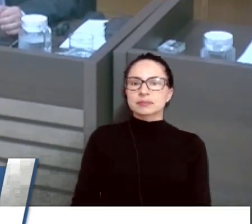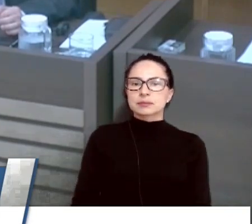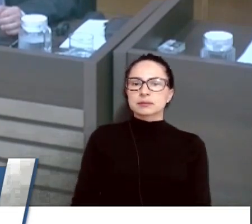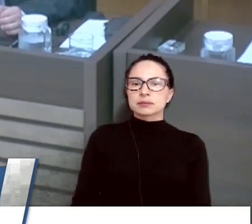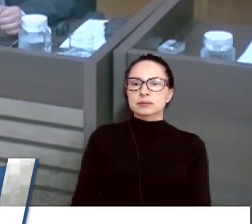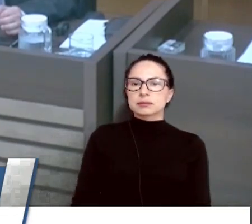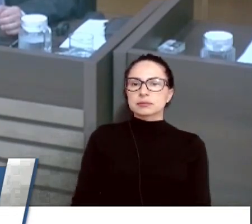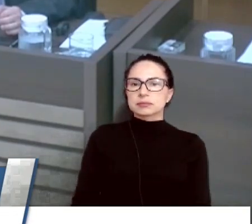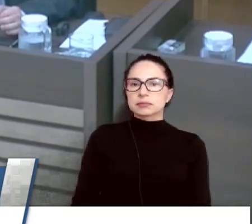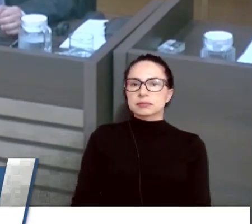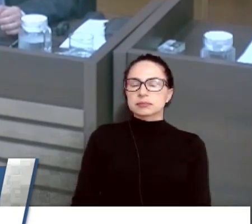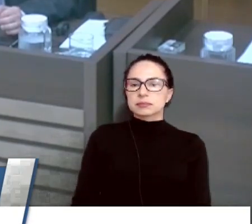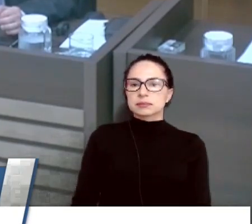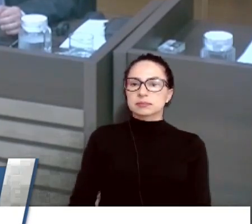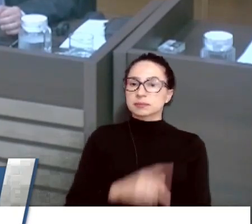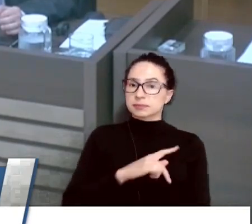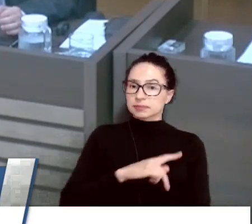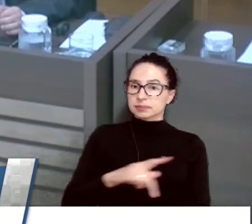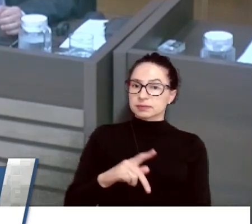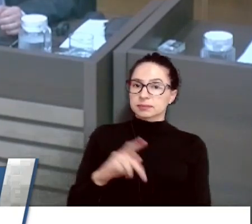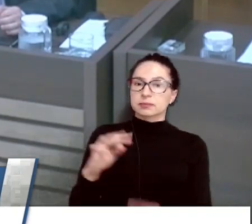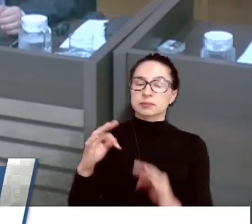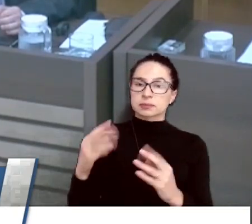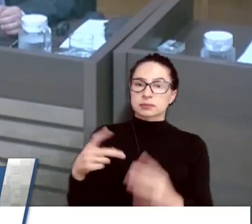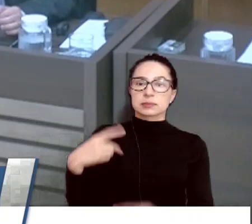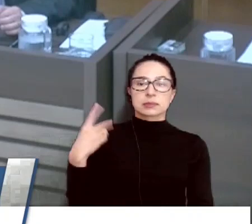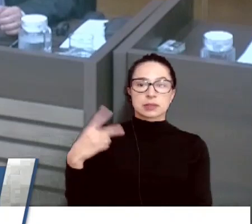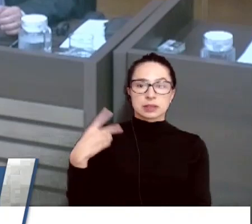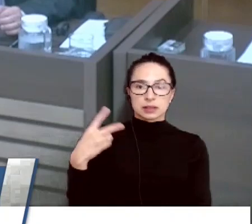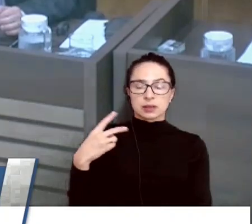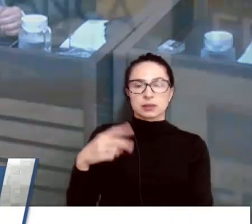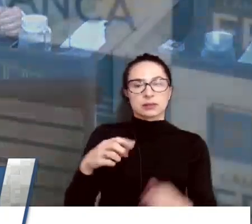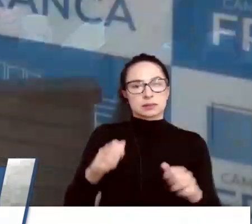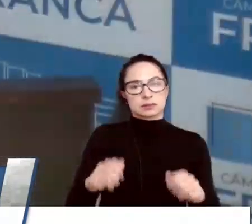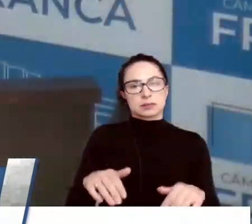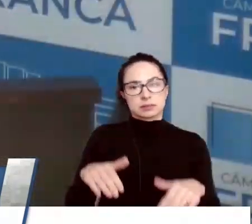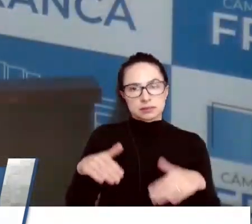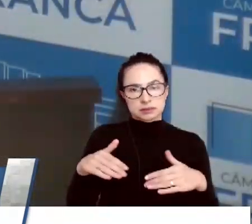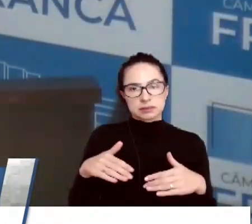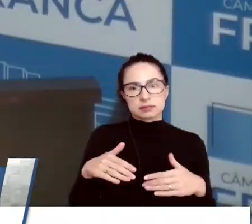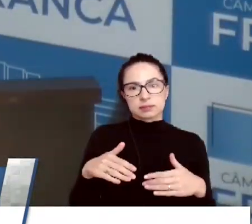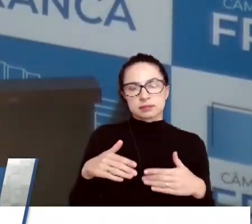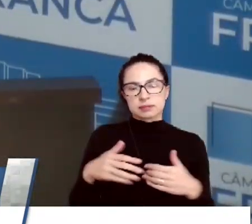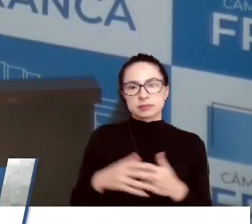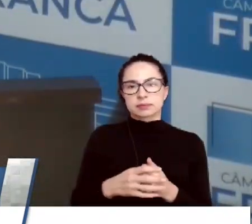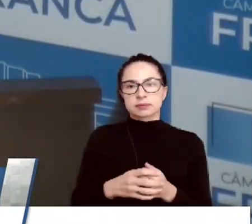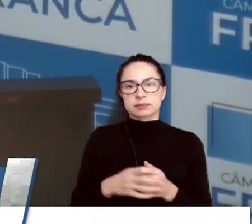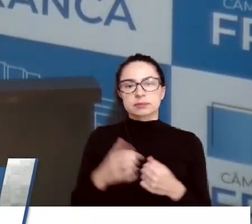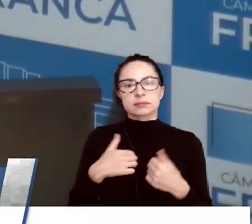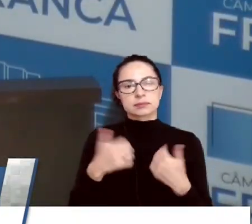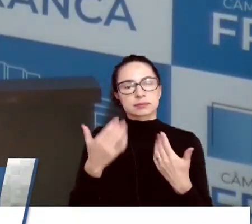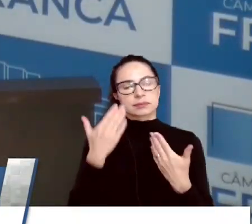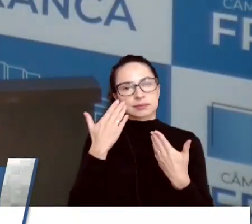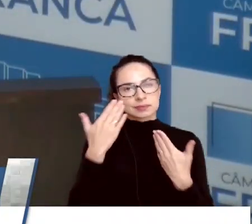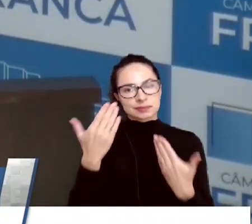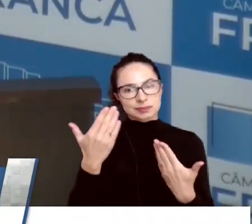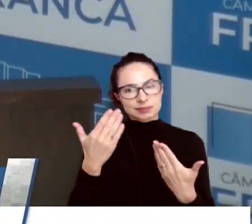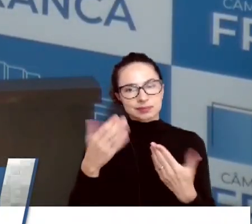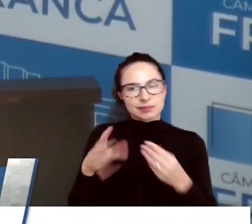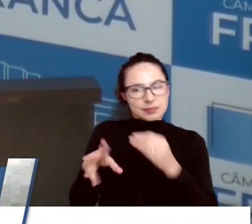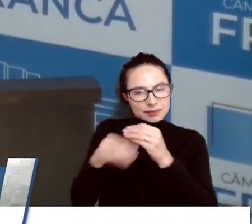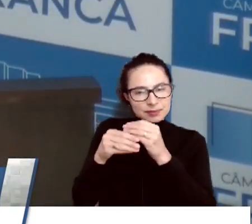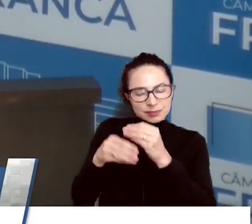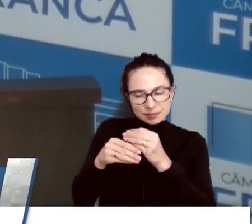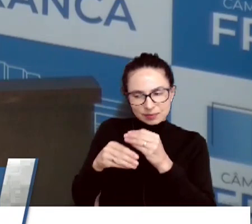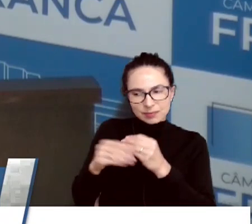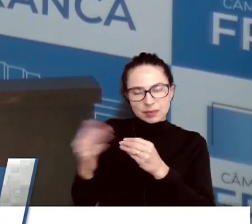Presidente, senhores vereadores, plenário, eu quero agradecer os apartes de todos os